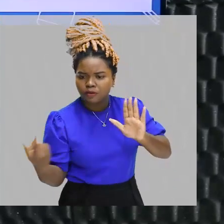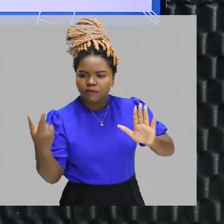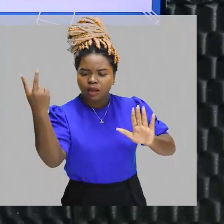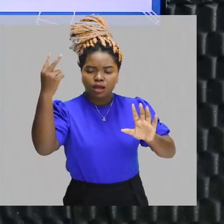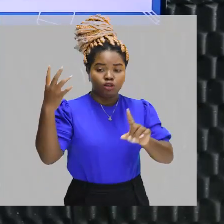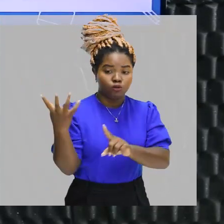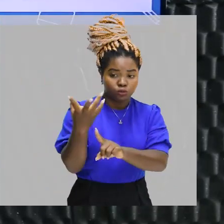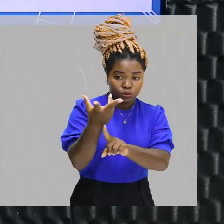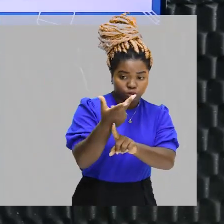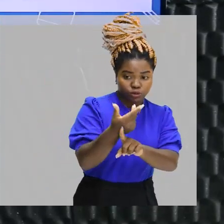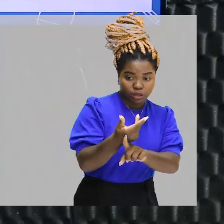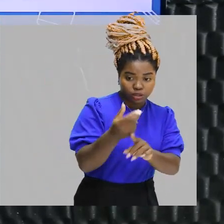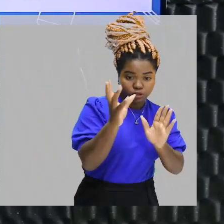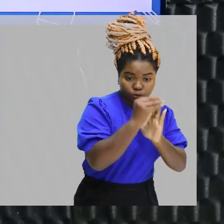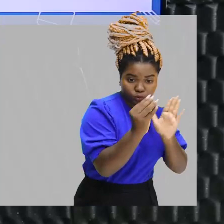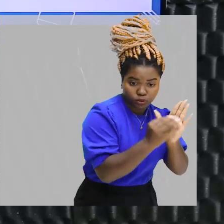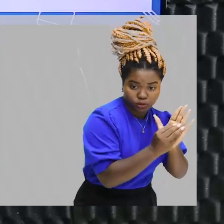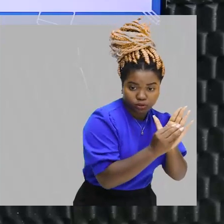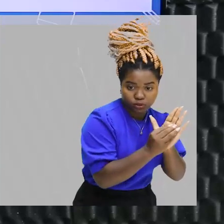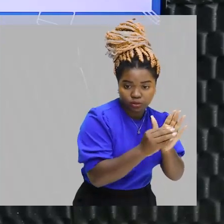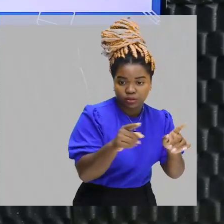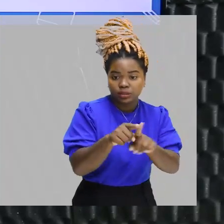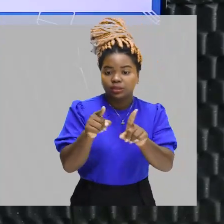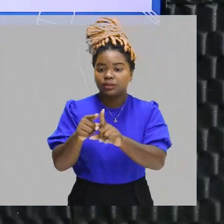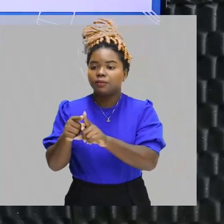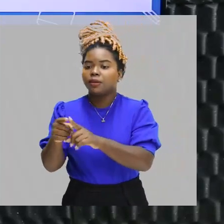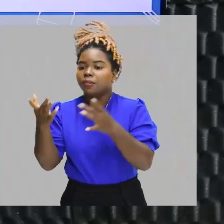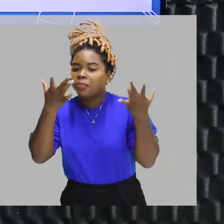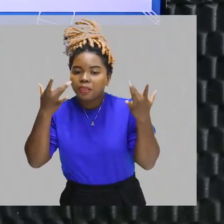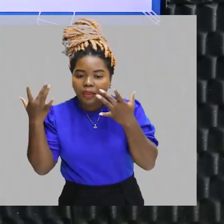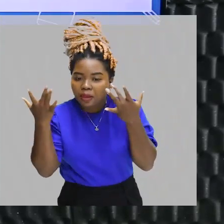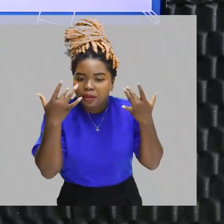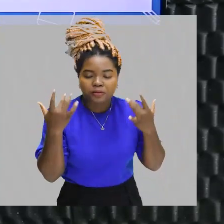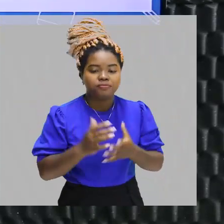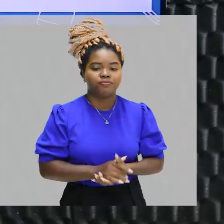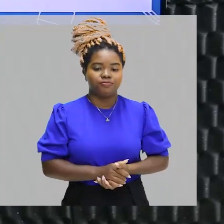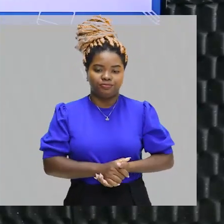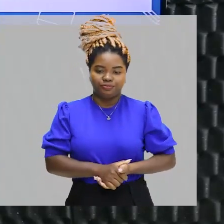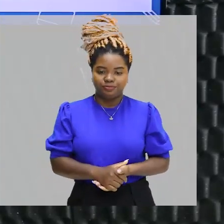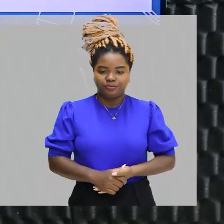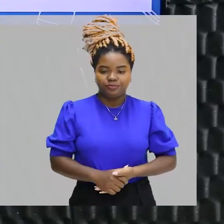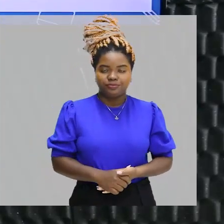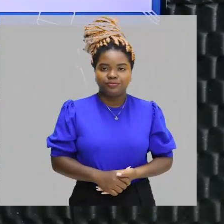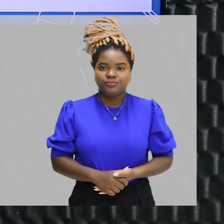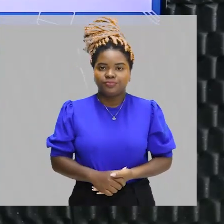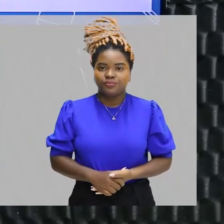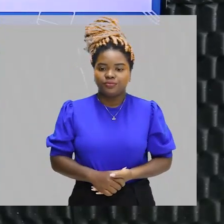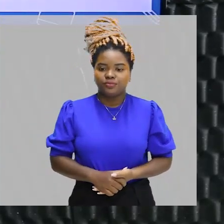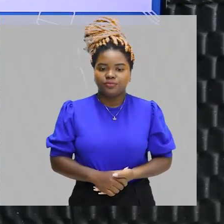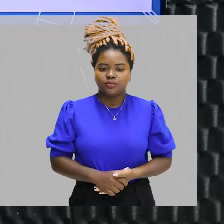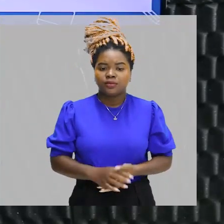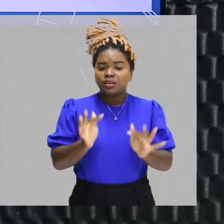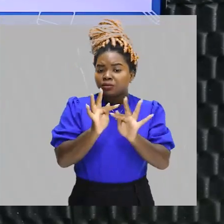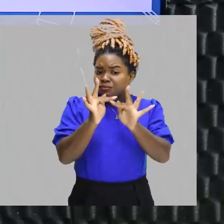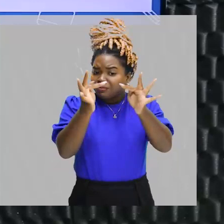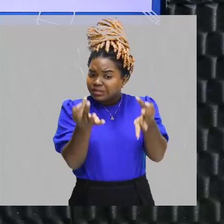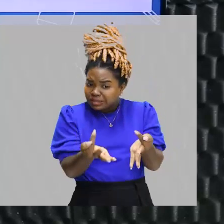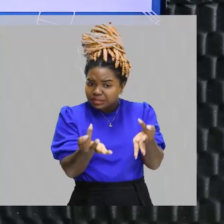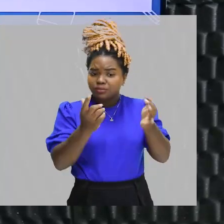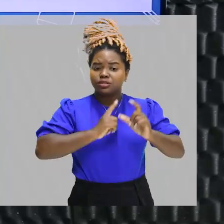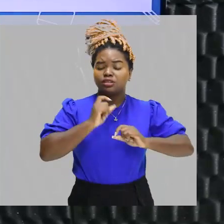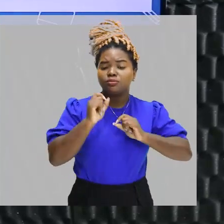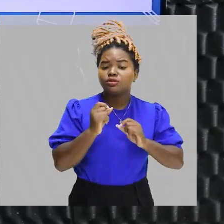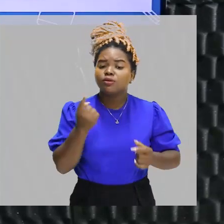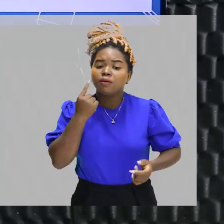o conteúdo, a disciplina, e artes, as variações e manifestações artísticas. De uma forma bem simplificada, a gente